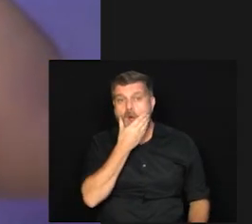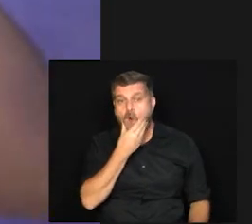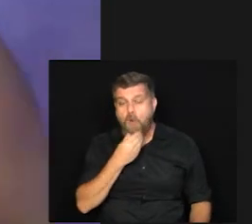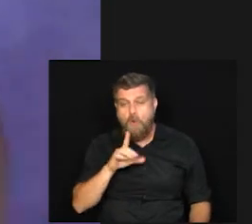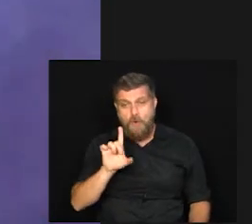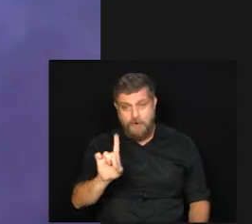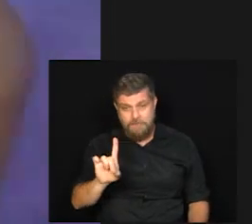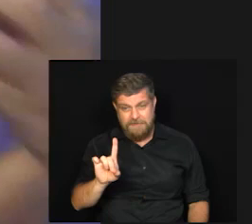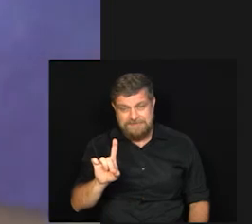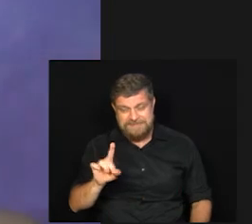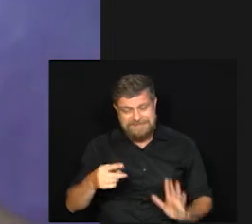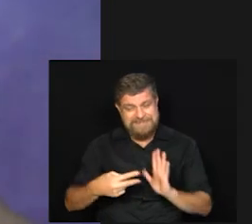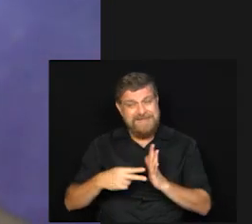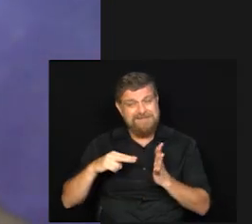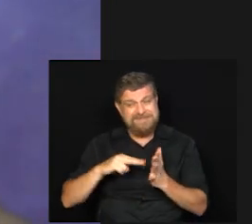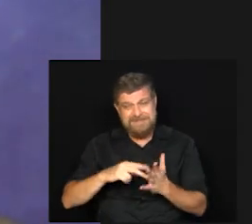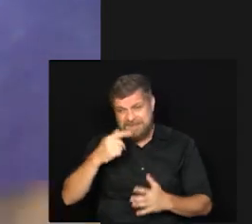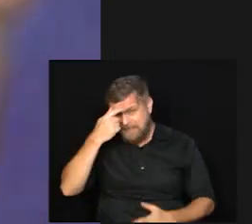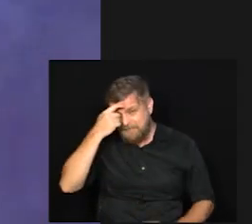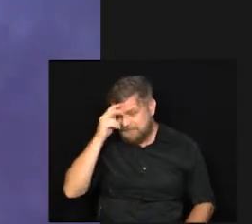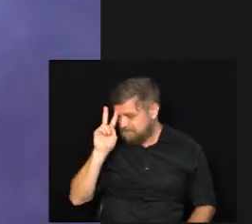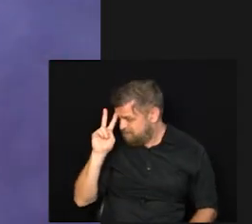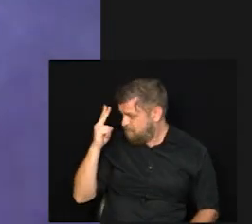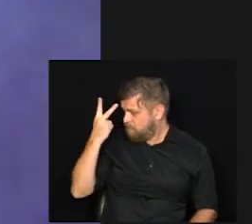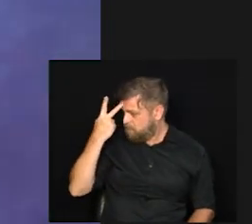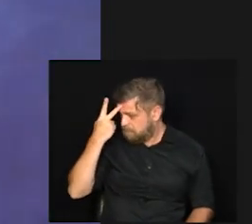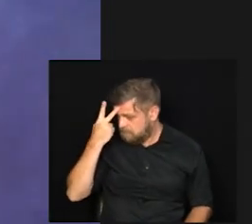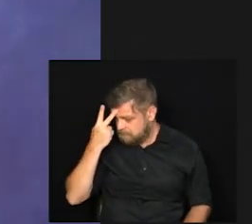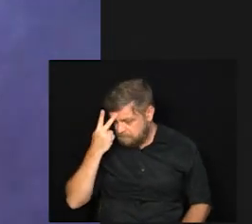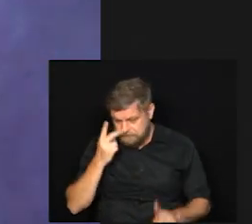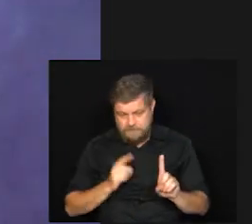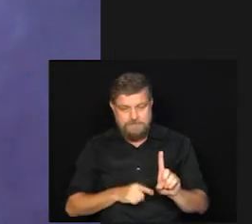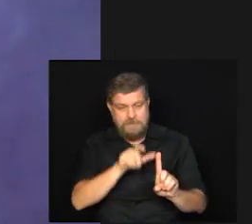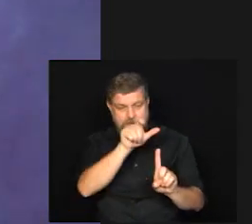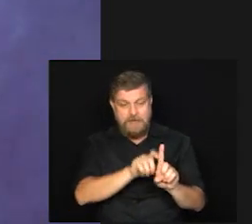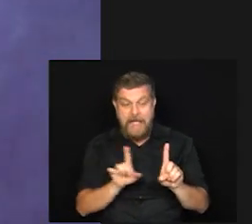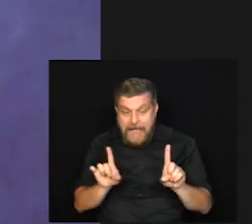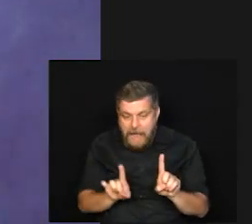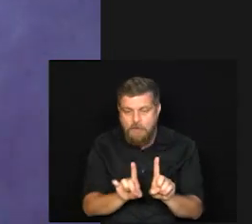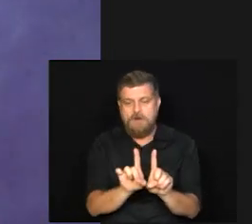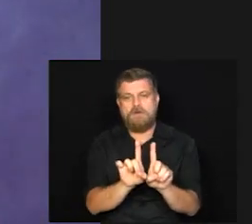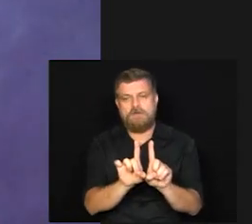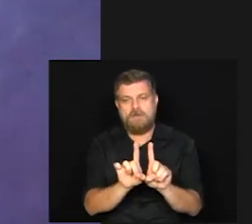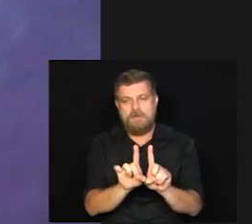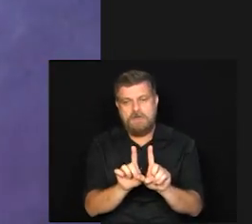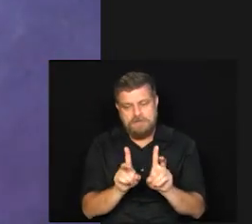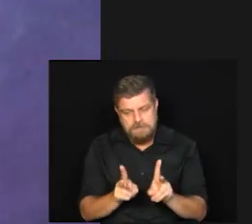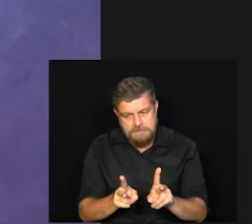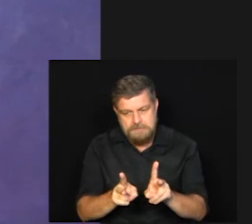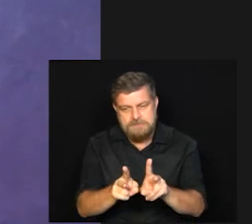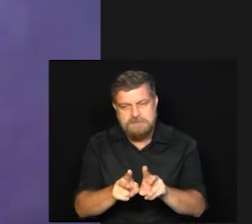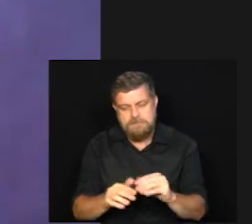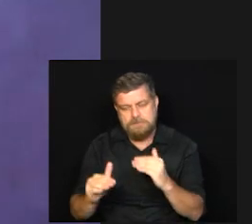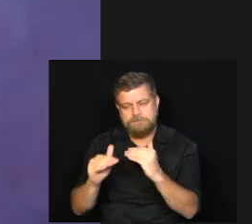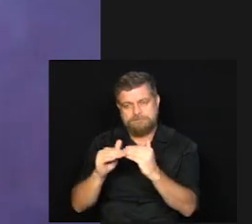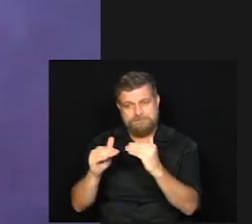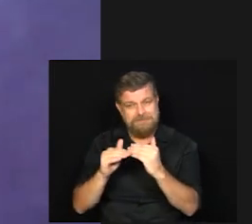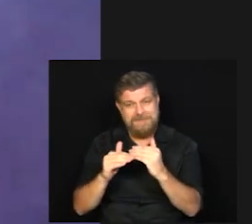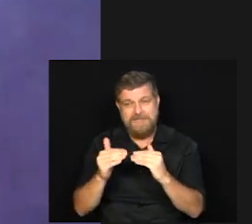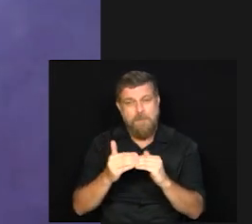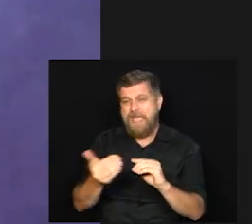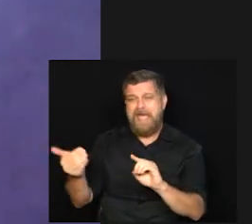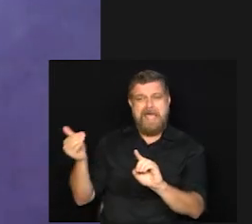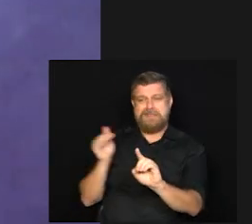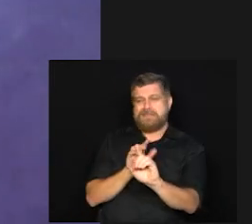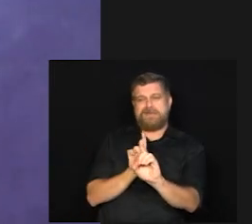precisam ressignificar isso na mente deles. Ao lado de um grande homem sempre terá uma grande mulher. E a partir do momento